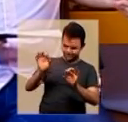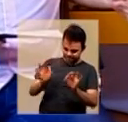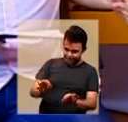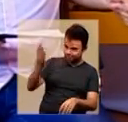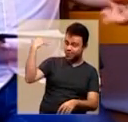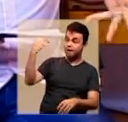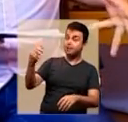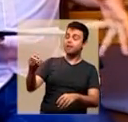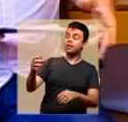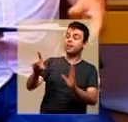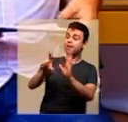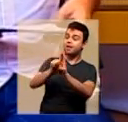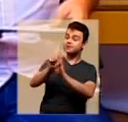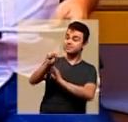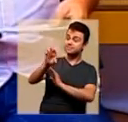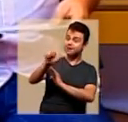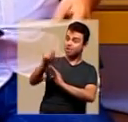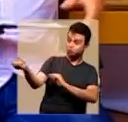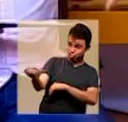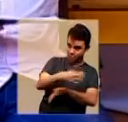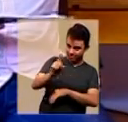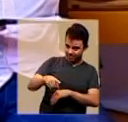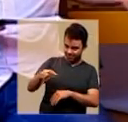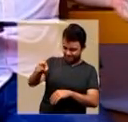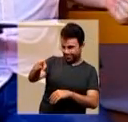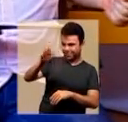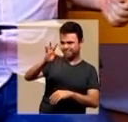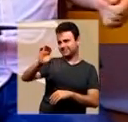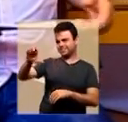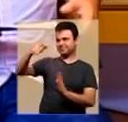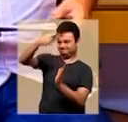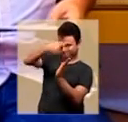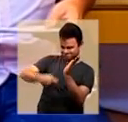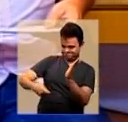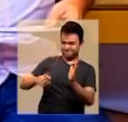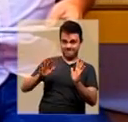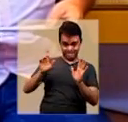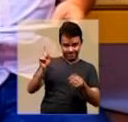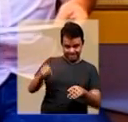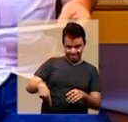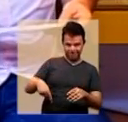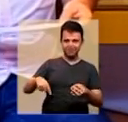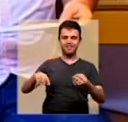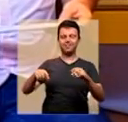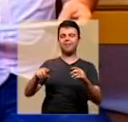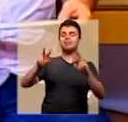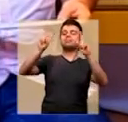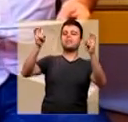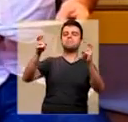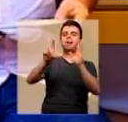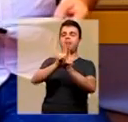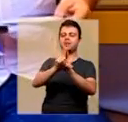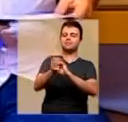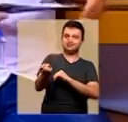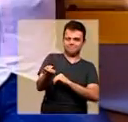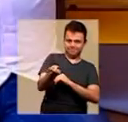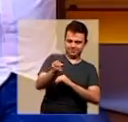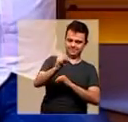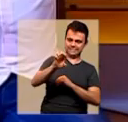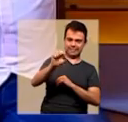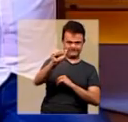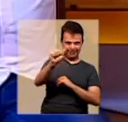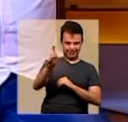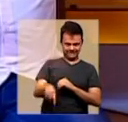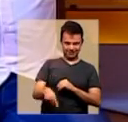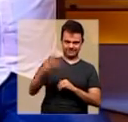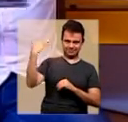Seca foi implantada aqui no Brasil. Inclusive, foi o tema do seu trabalho de conclusão de curso, os efeitos da Lei Seca. No começo,